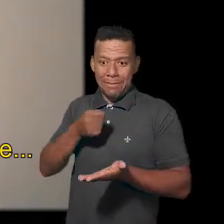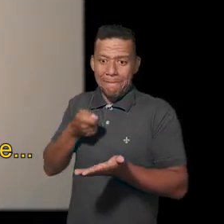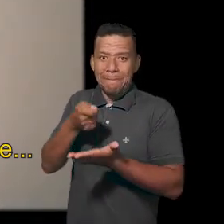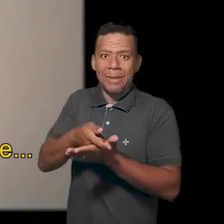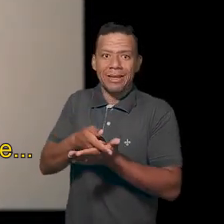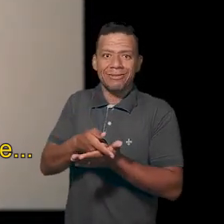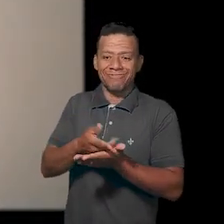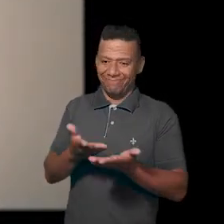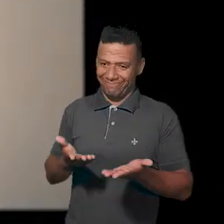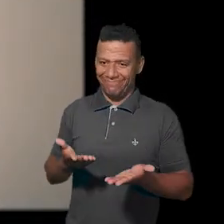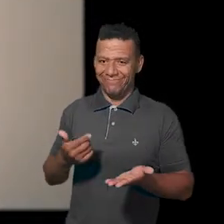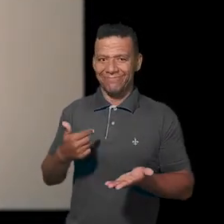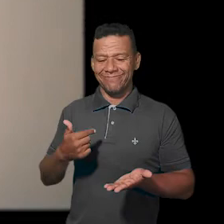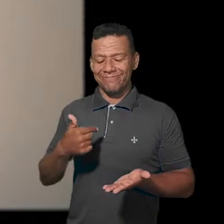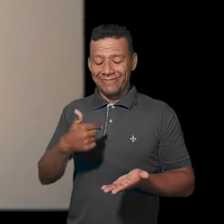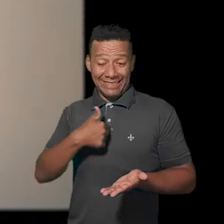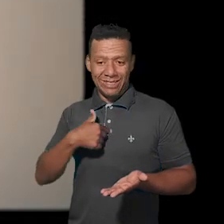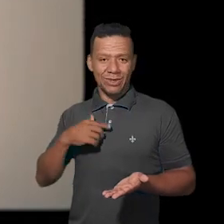encontros, porque